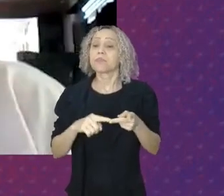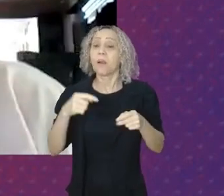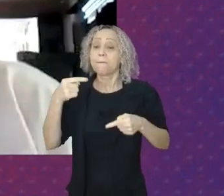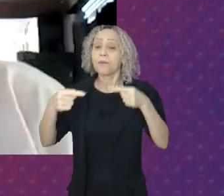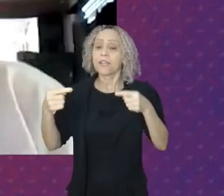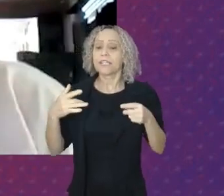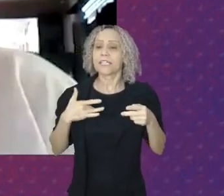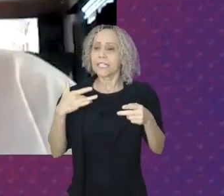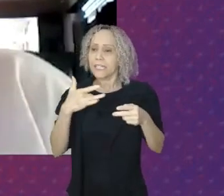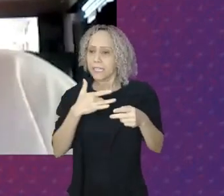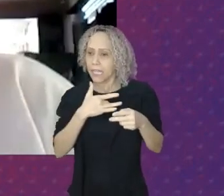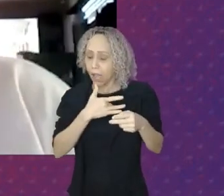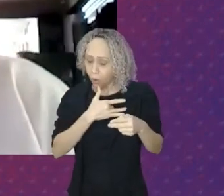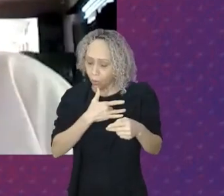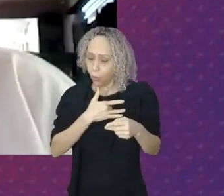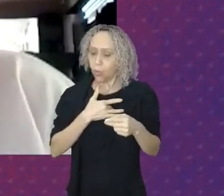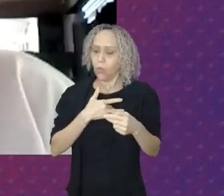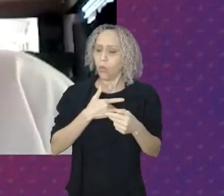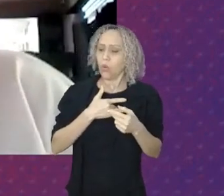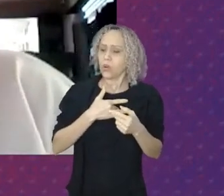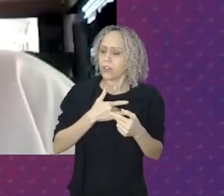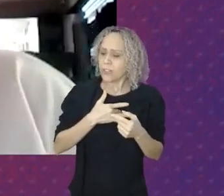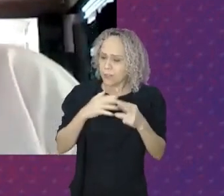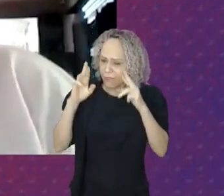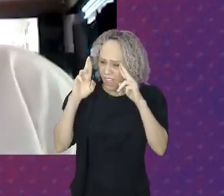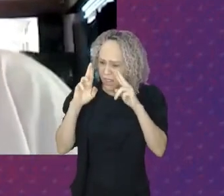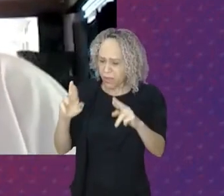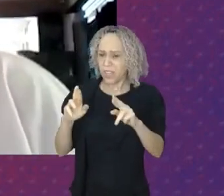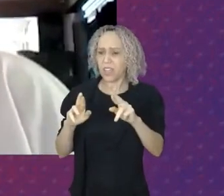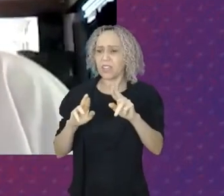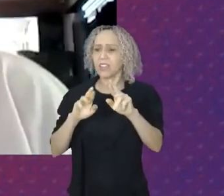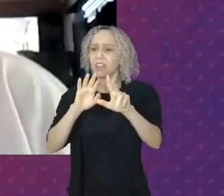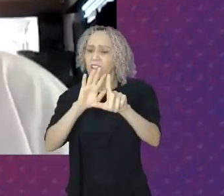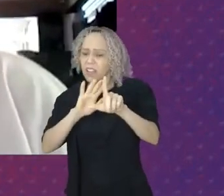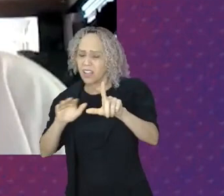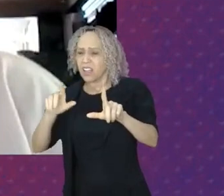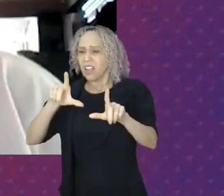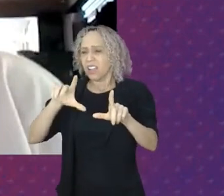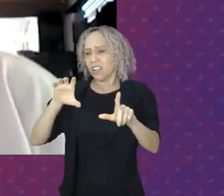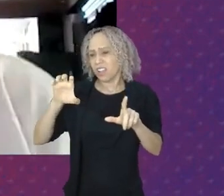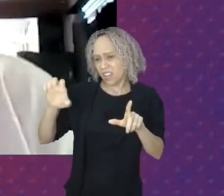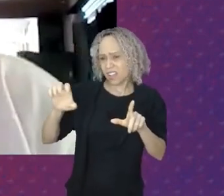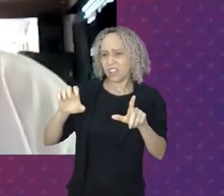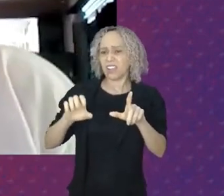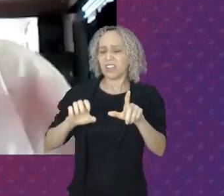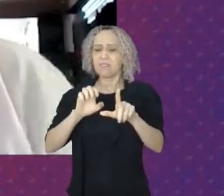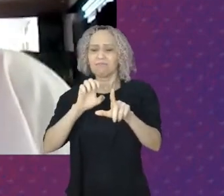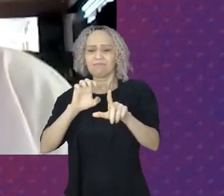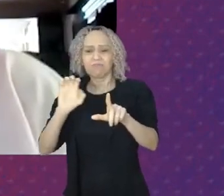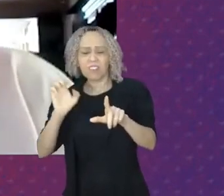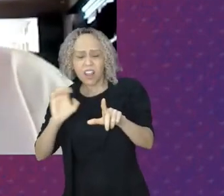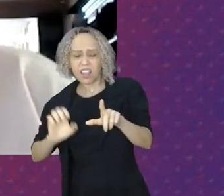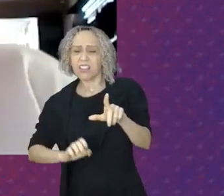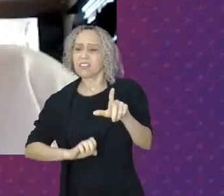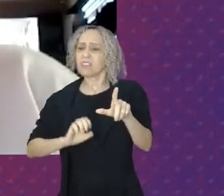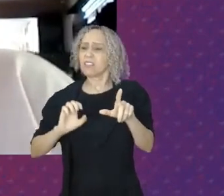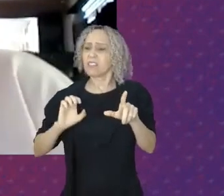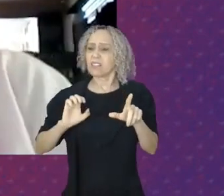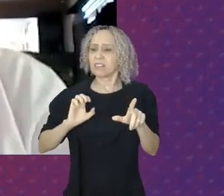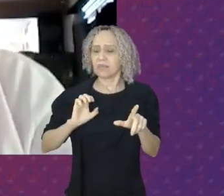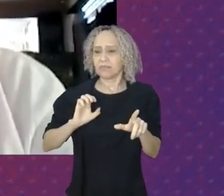a população de lésbicas, mulheres bissexuais, travestis e transexuais, né? E vou falar